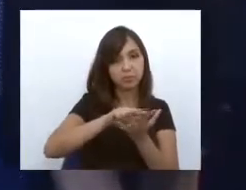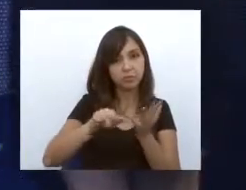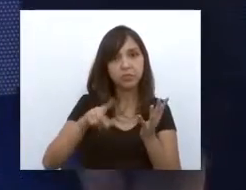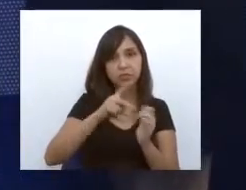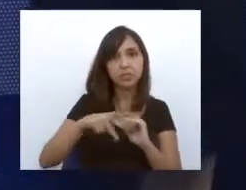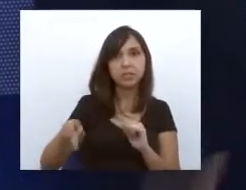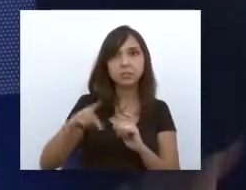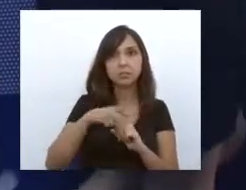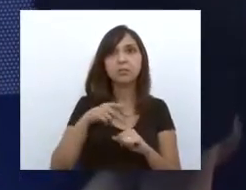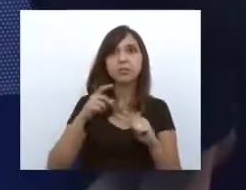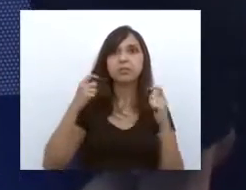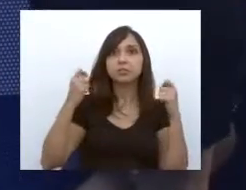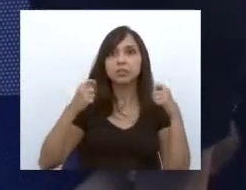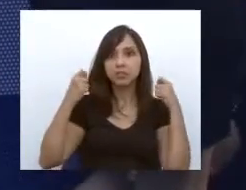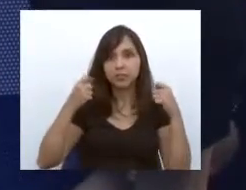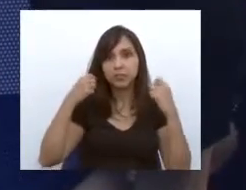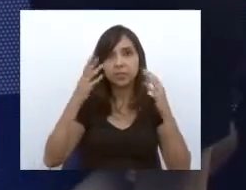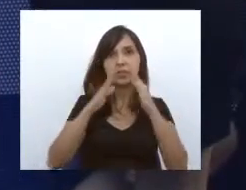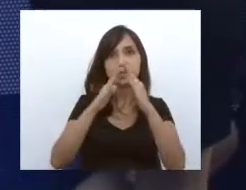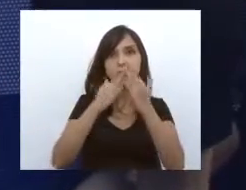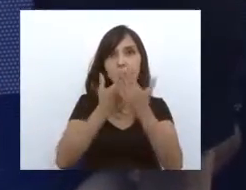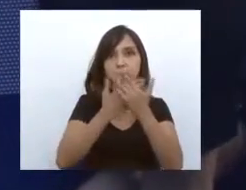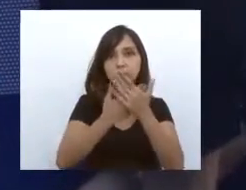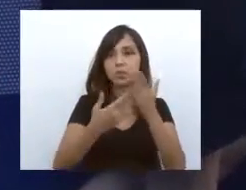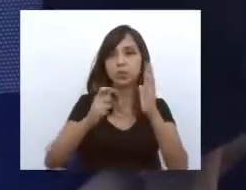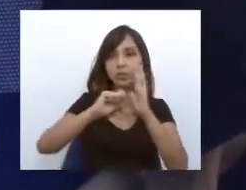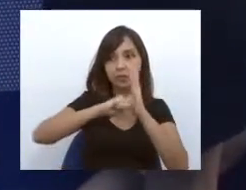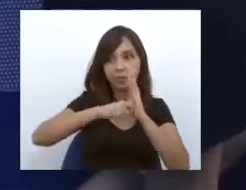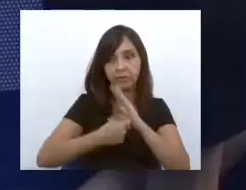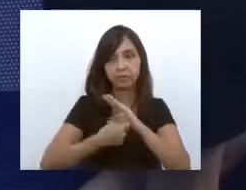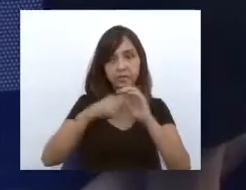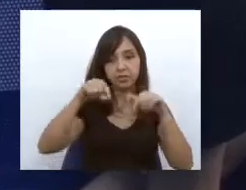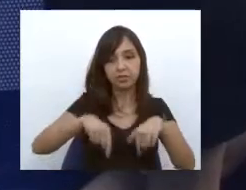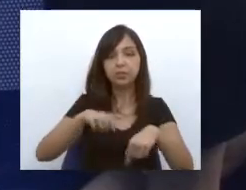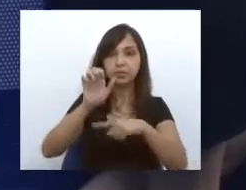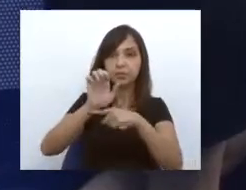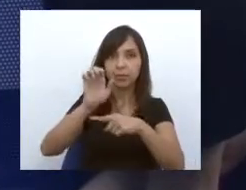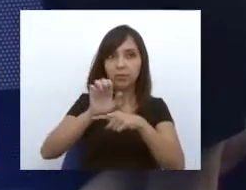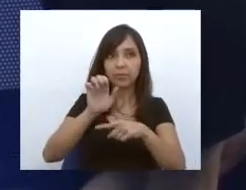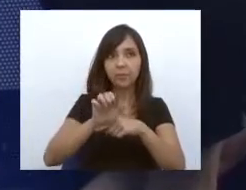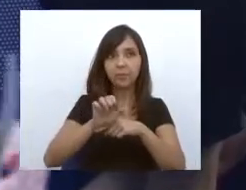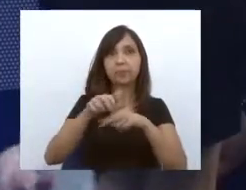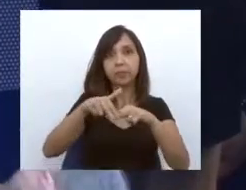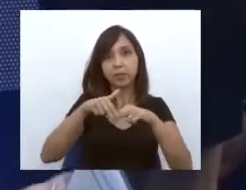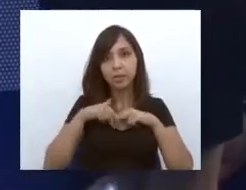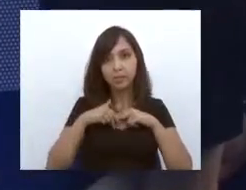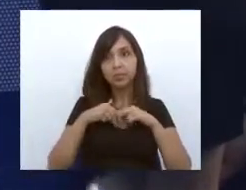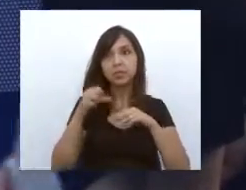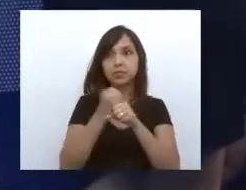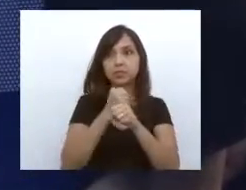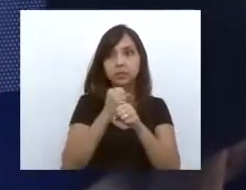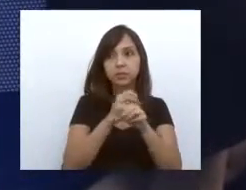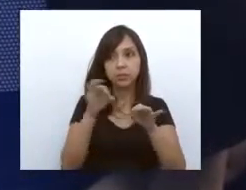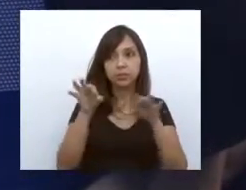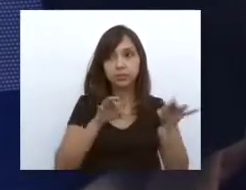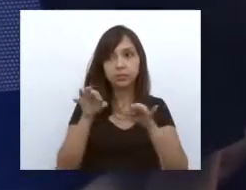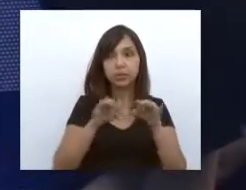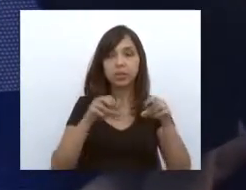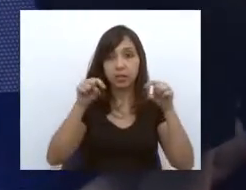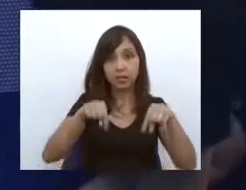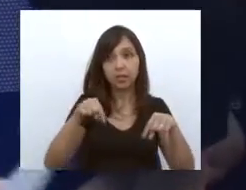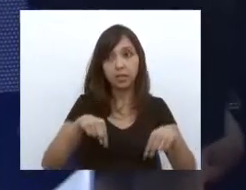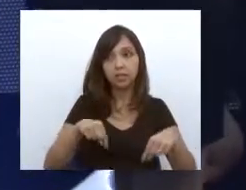professores se manifestando contra o fechamento de escolas estaduais aqui na cidade por conta de uma reestruturação que está sendo